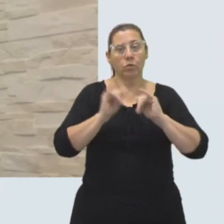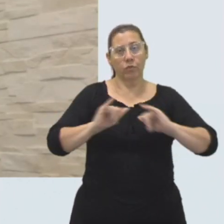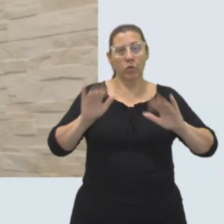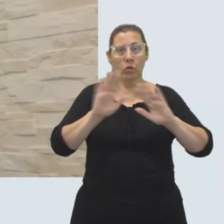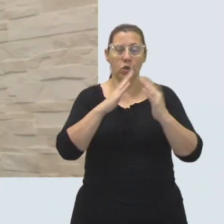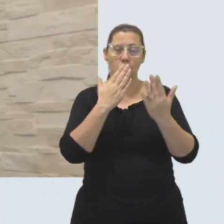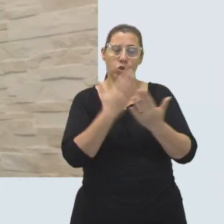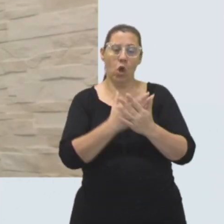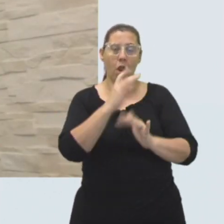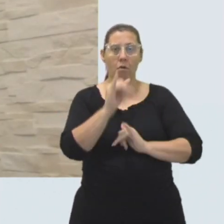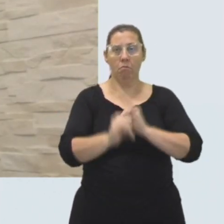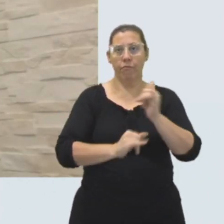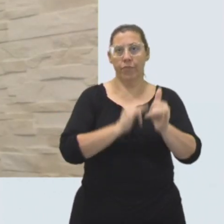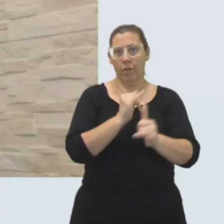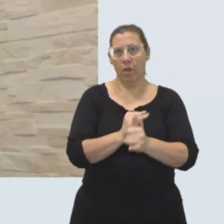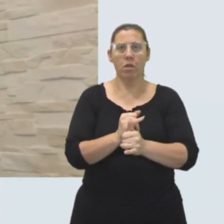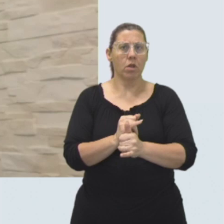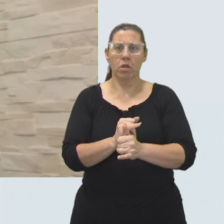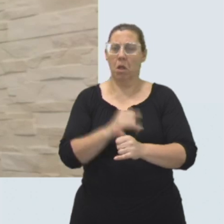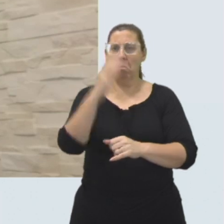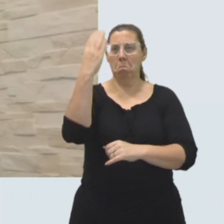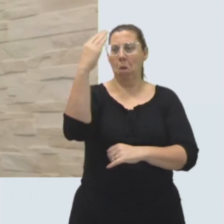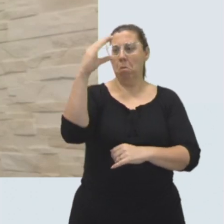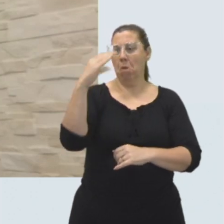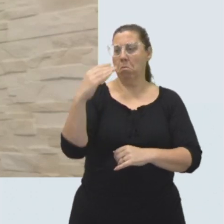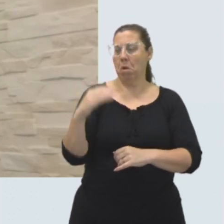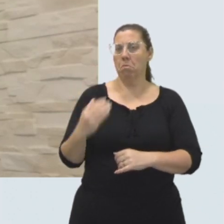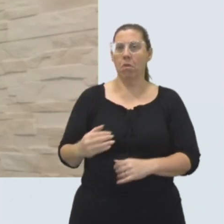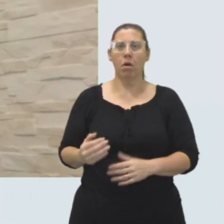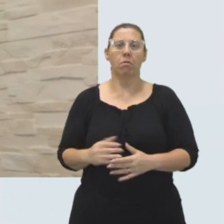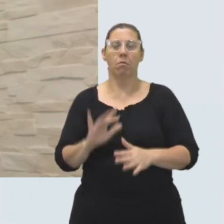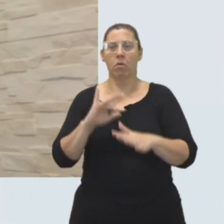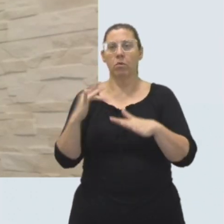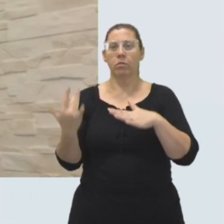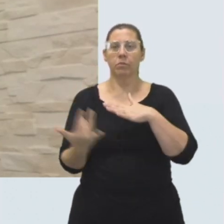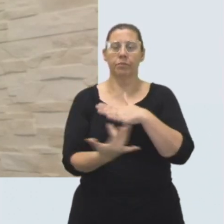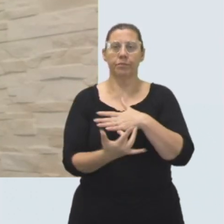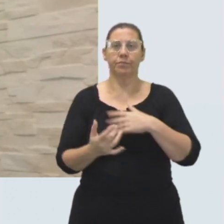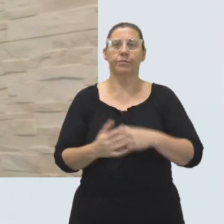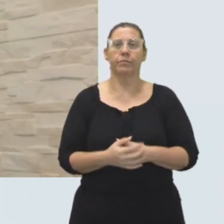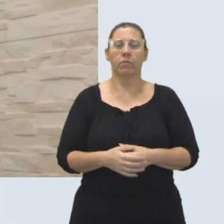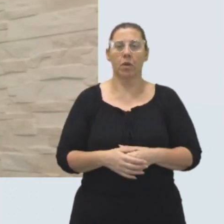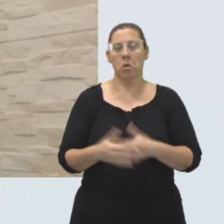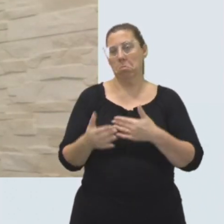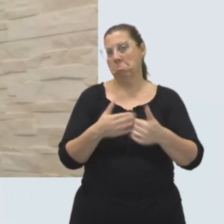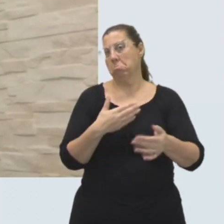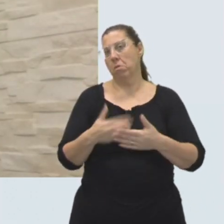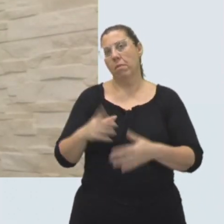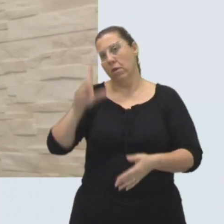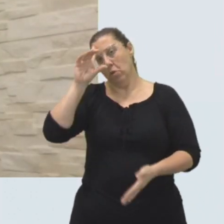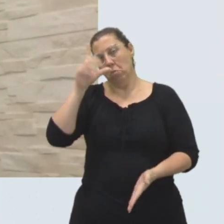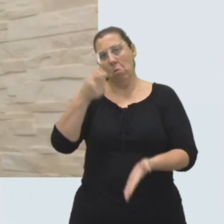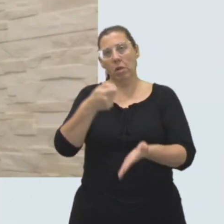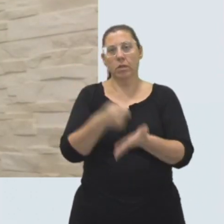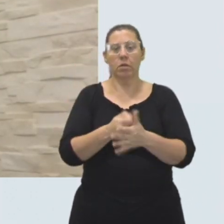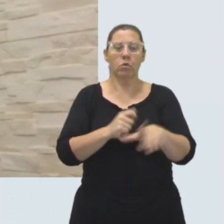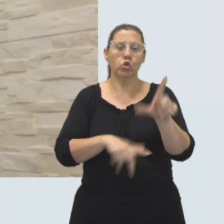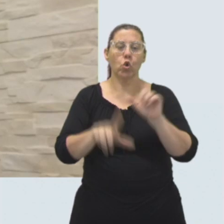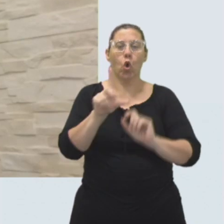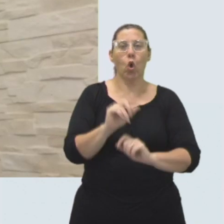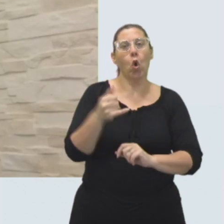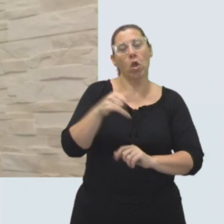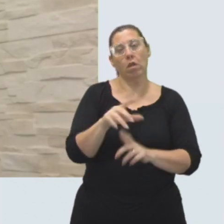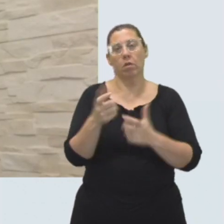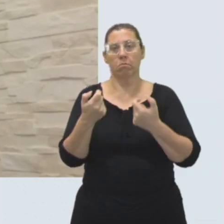na internet, nos blogs, nas redes sociais, encaminhadas para quem possa tomar algum tipo de decisão, se a situação que